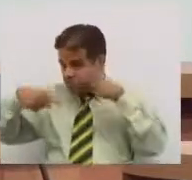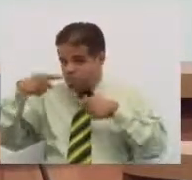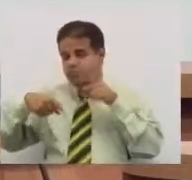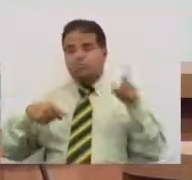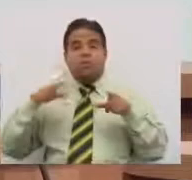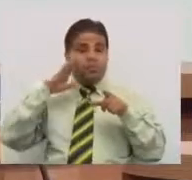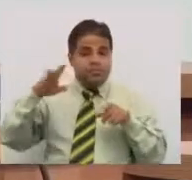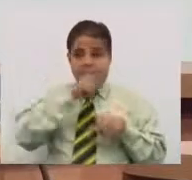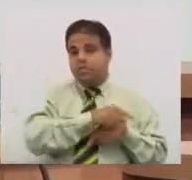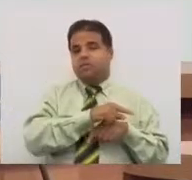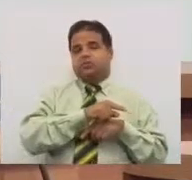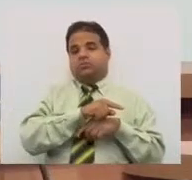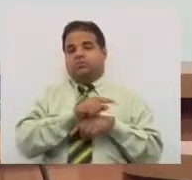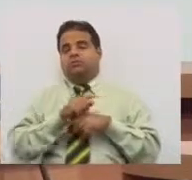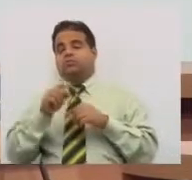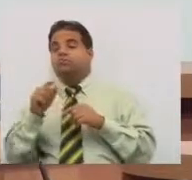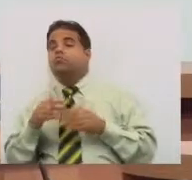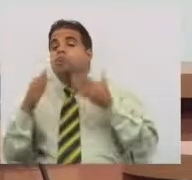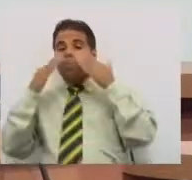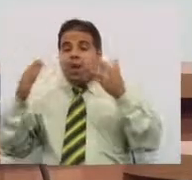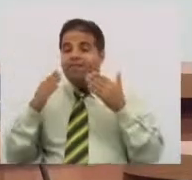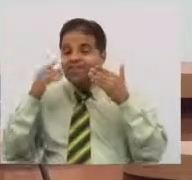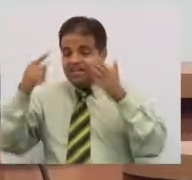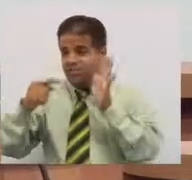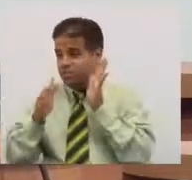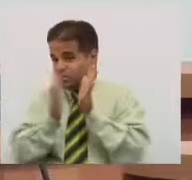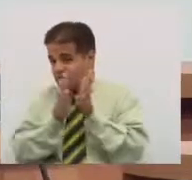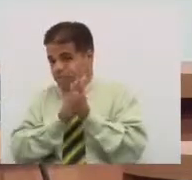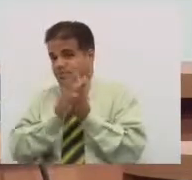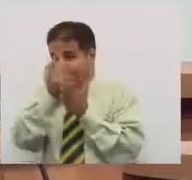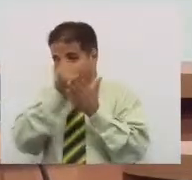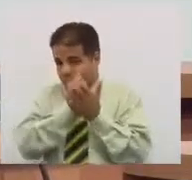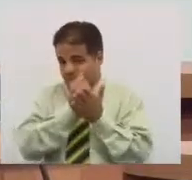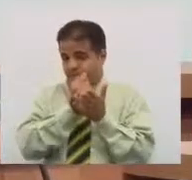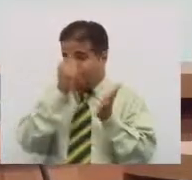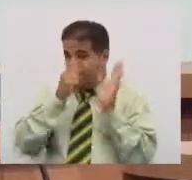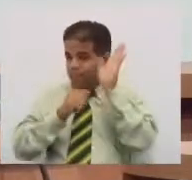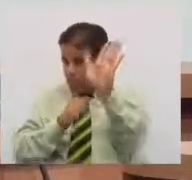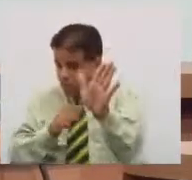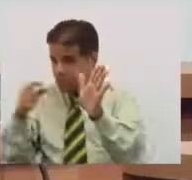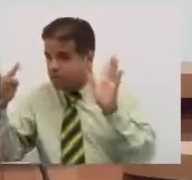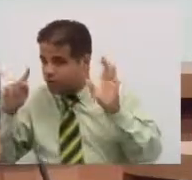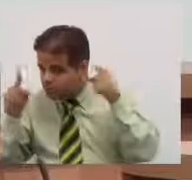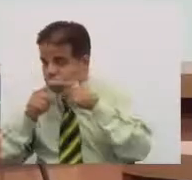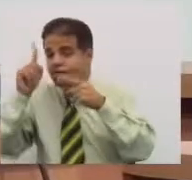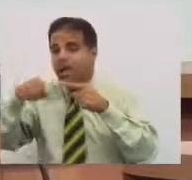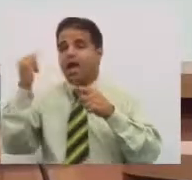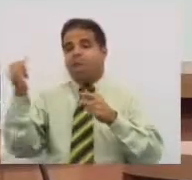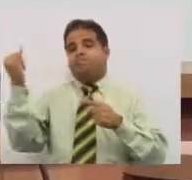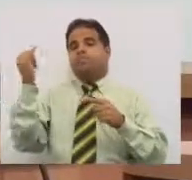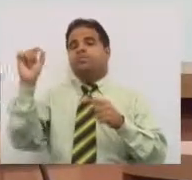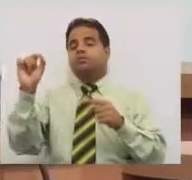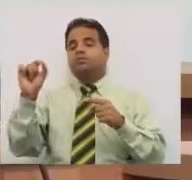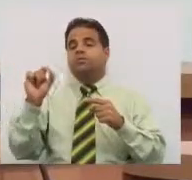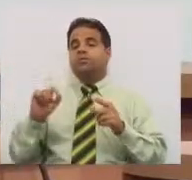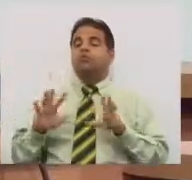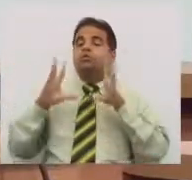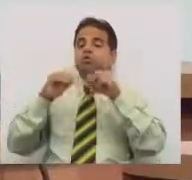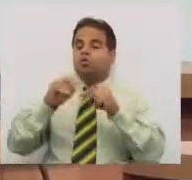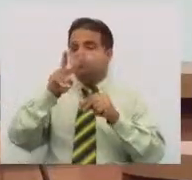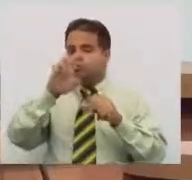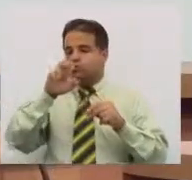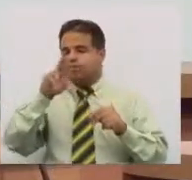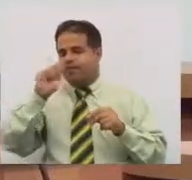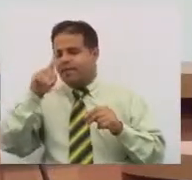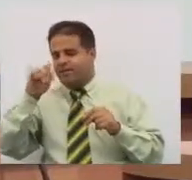né? Quando a frente tomou a iniciativa de protocolar, era com esse objetivo. Olha, é importante que os vereadores